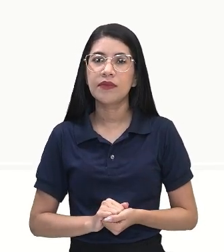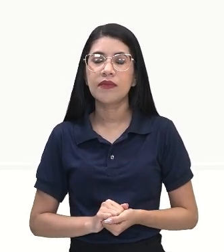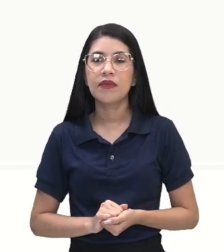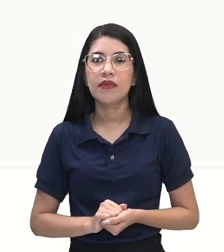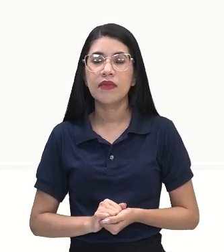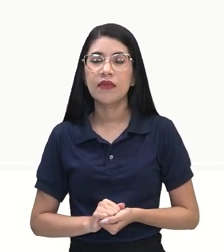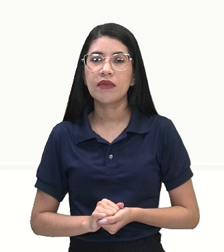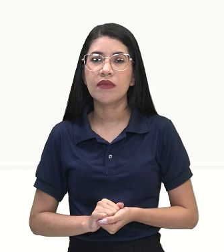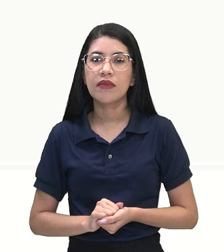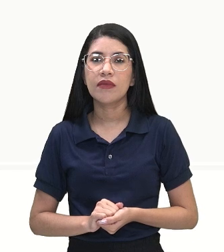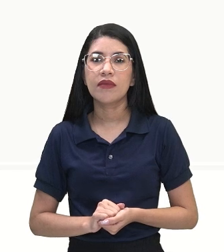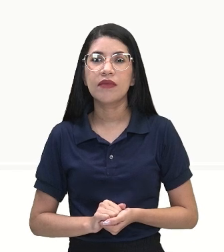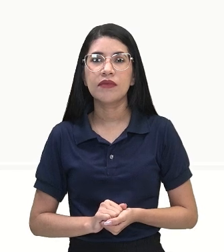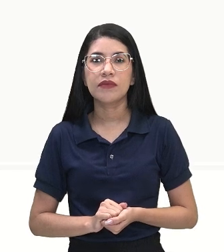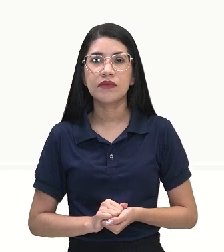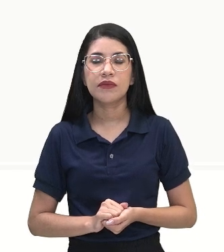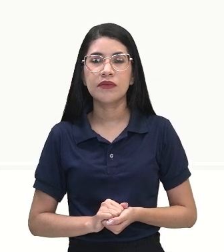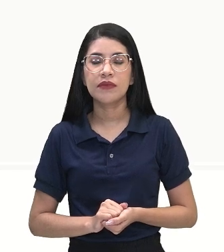Como a sequência